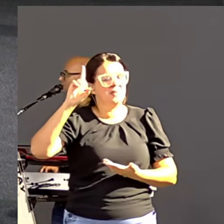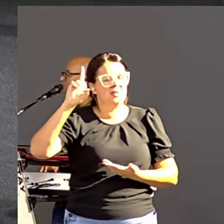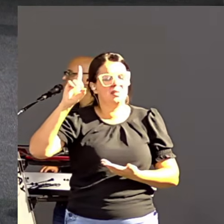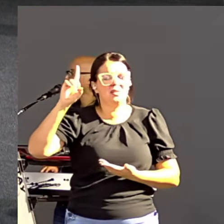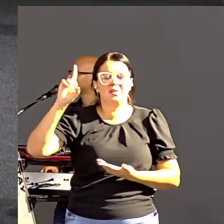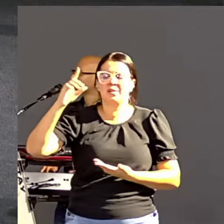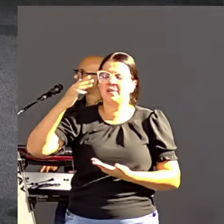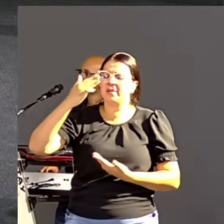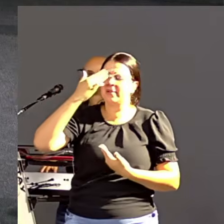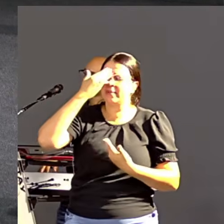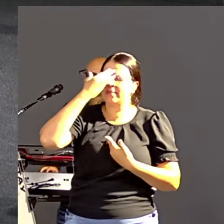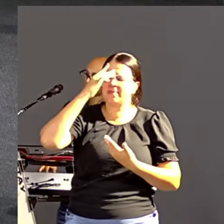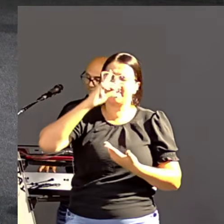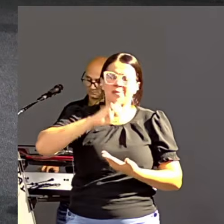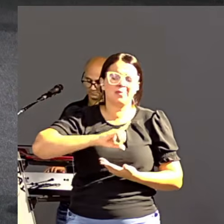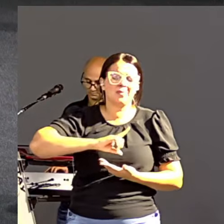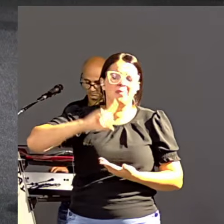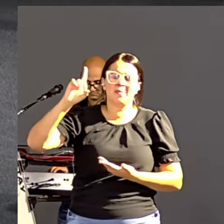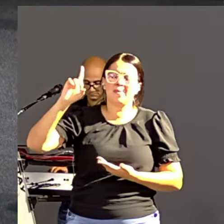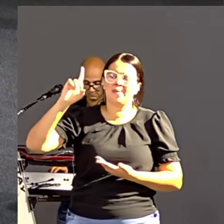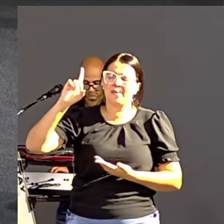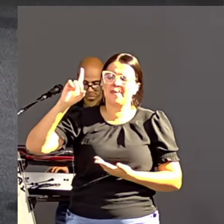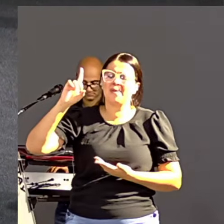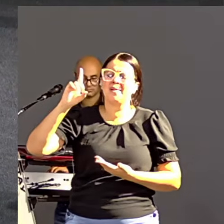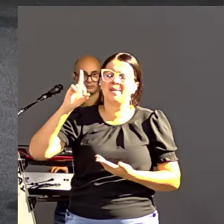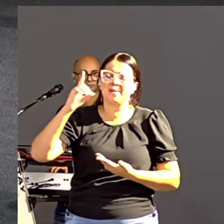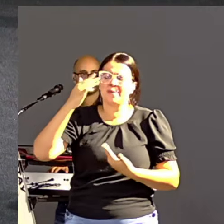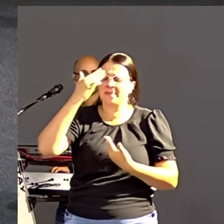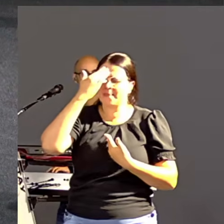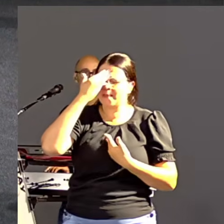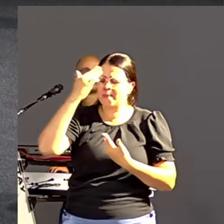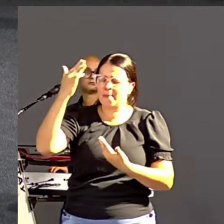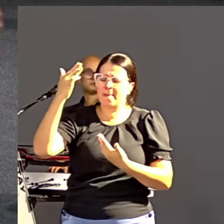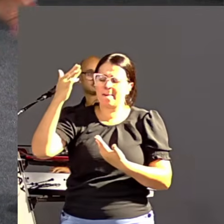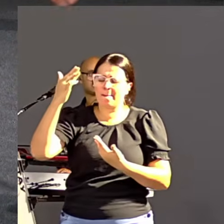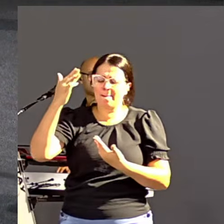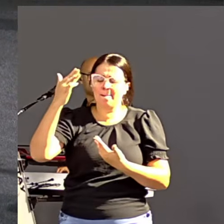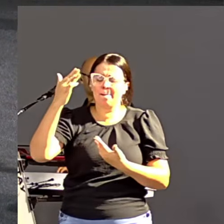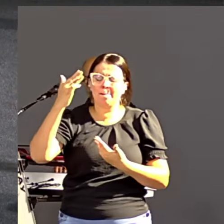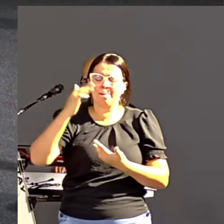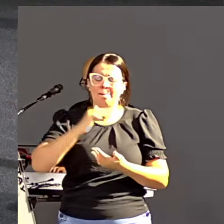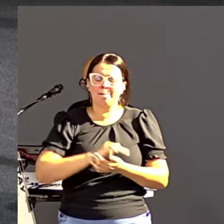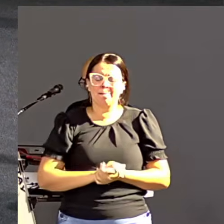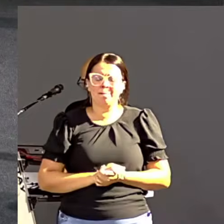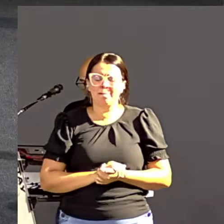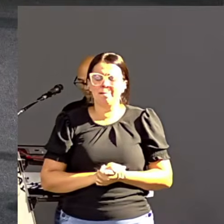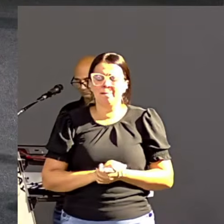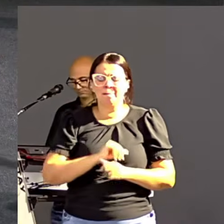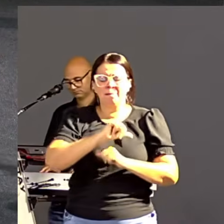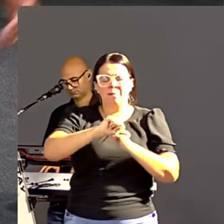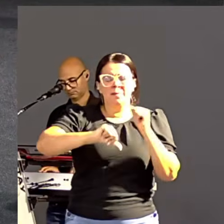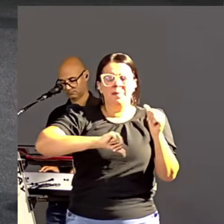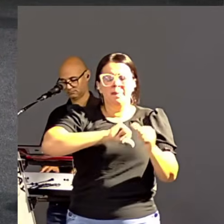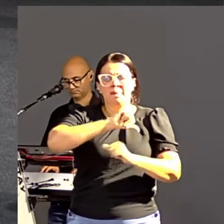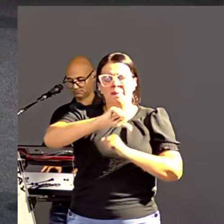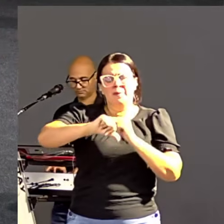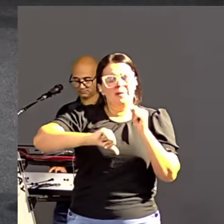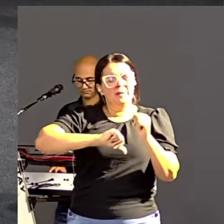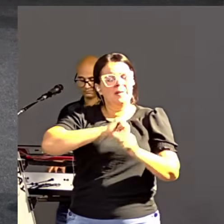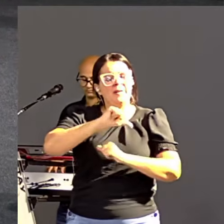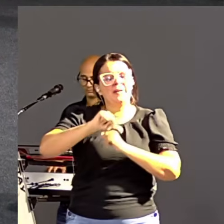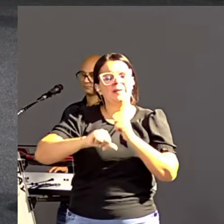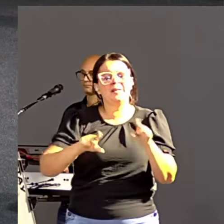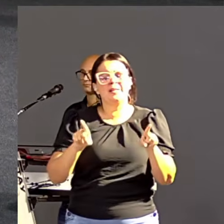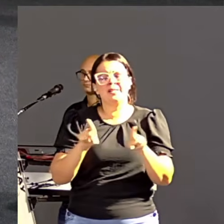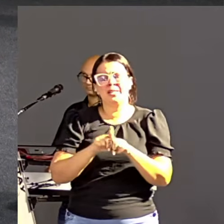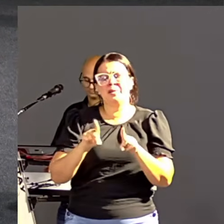Obrigado, meu Deus. Muito obrigado. Somos restaurados em Ti,